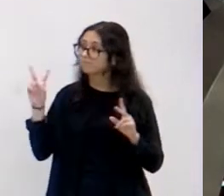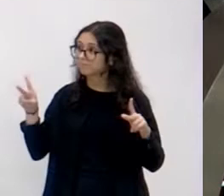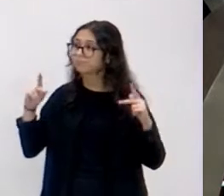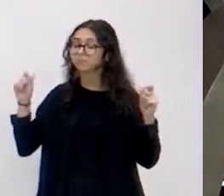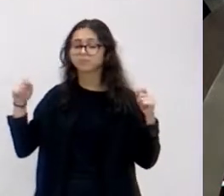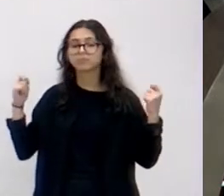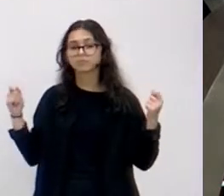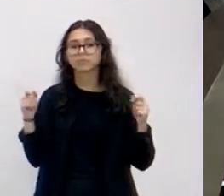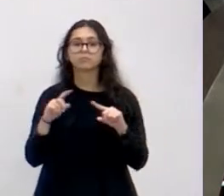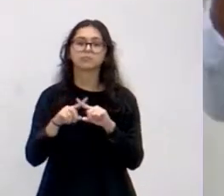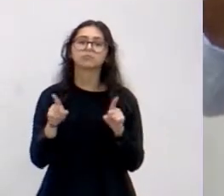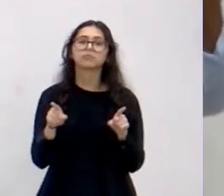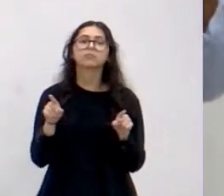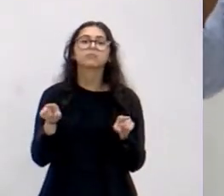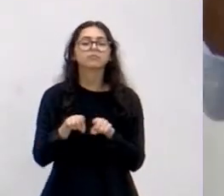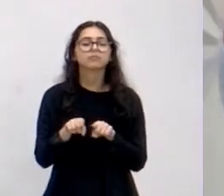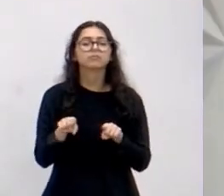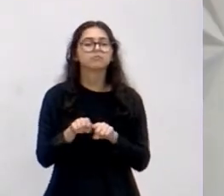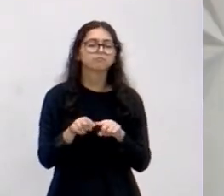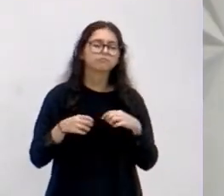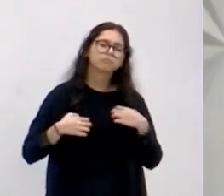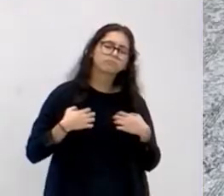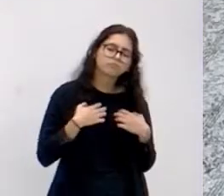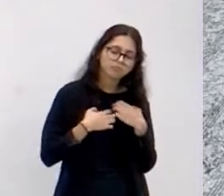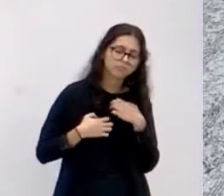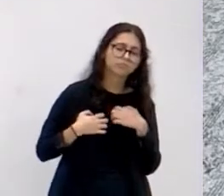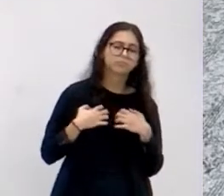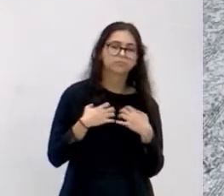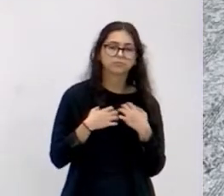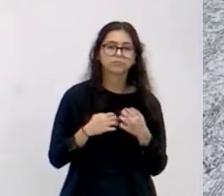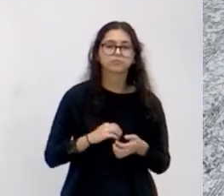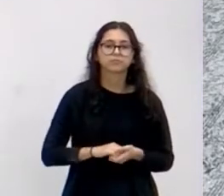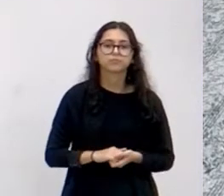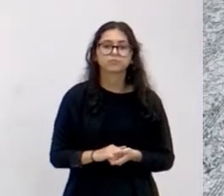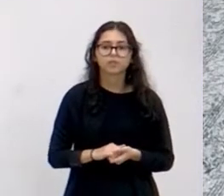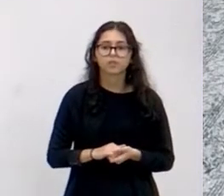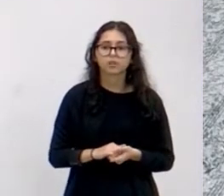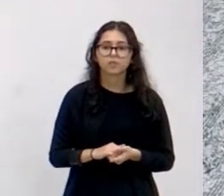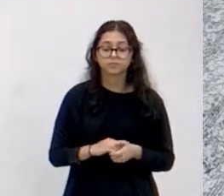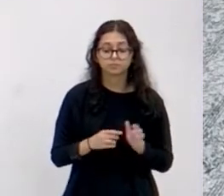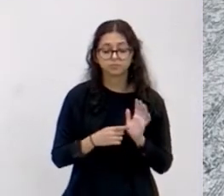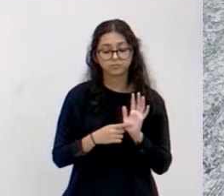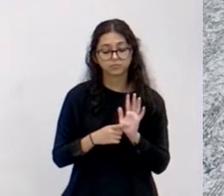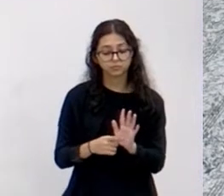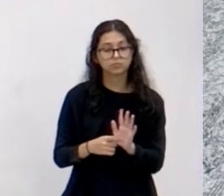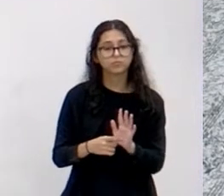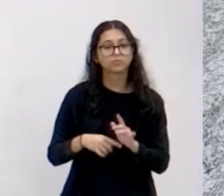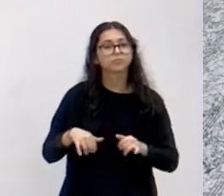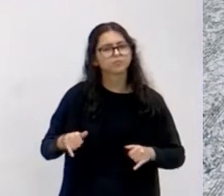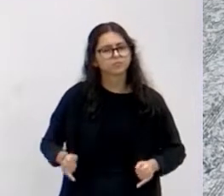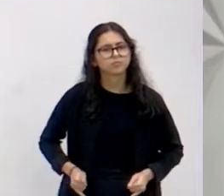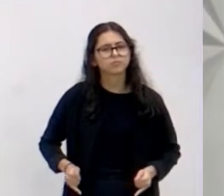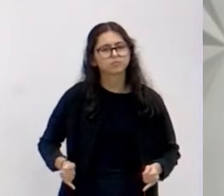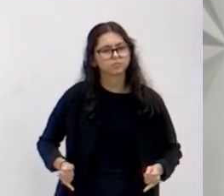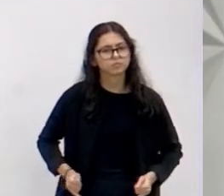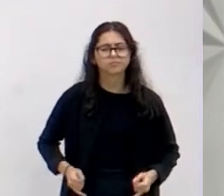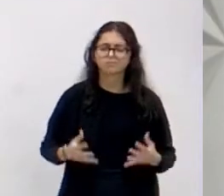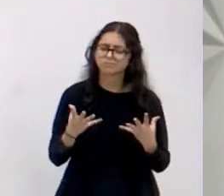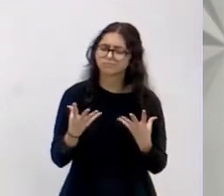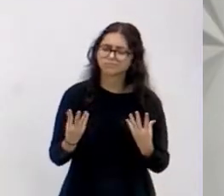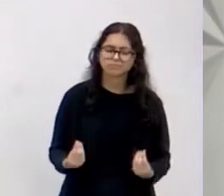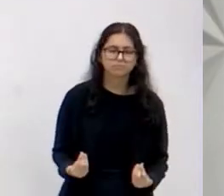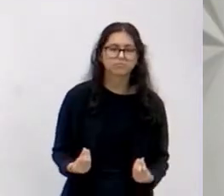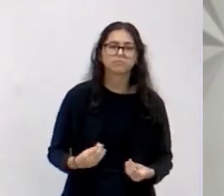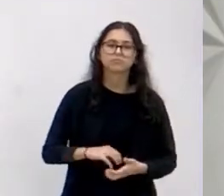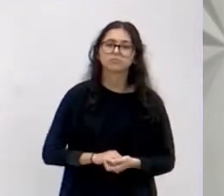parecidas com aquelas aquela do capítulo 19 aquela que revelou a sua fragilidade aquela que revelou o seu medo